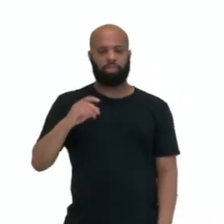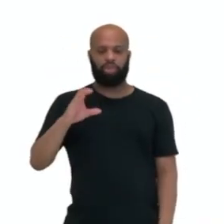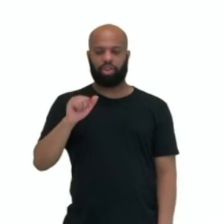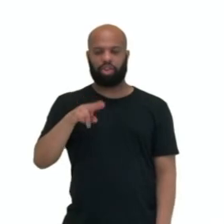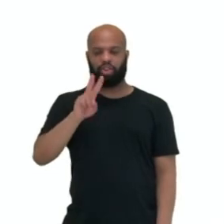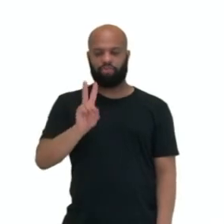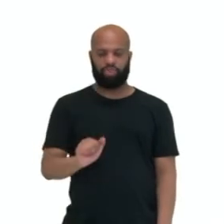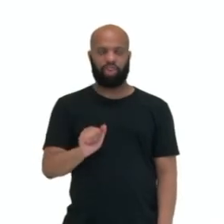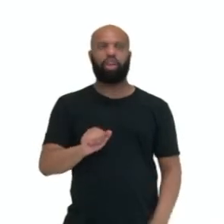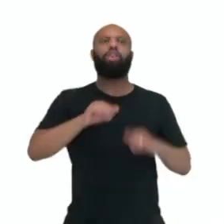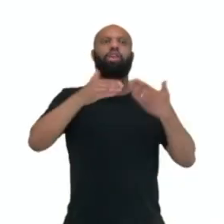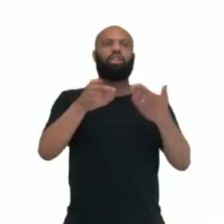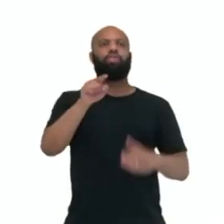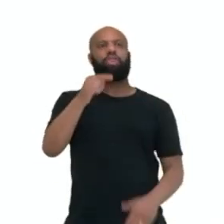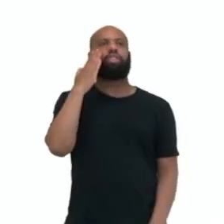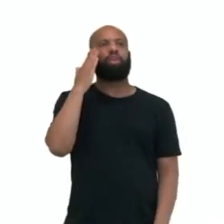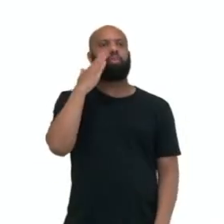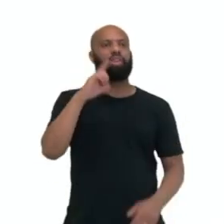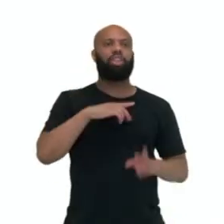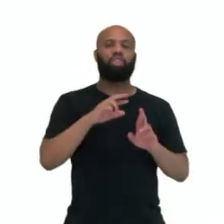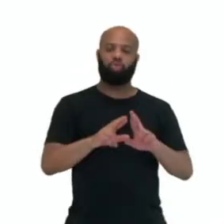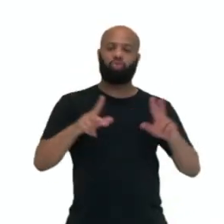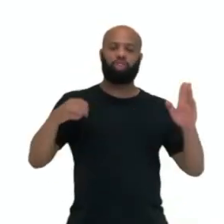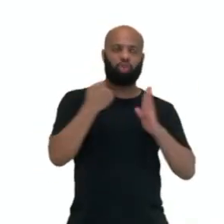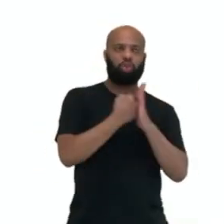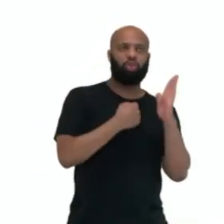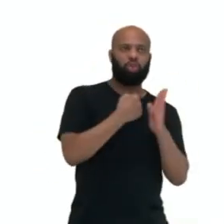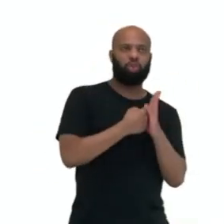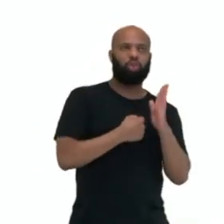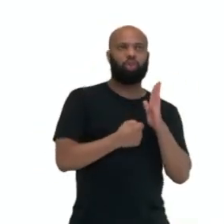Canva. Diferencie luta